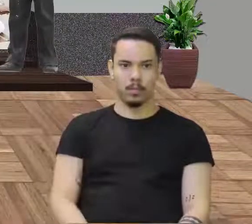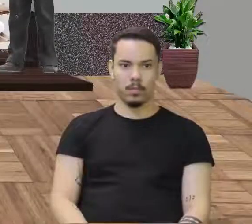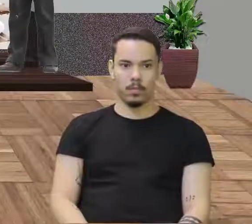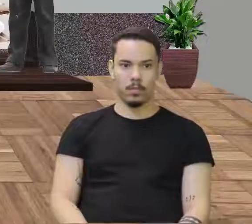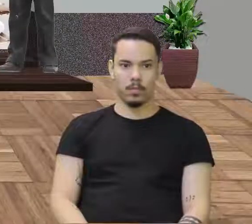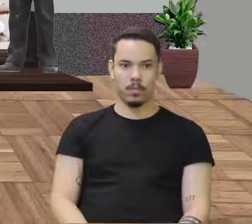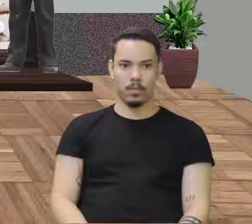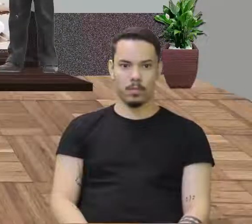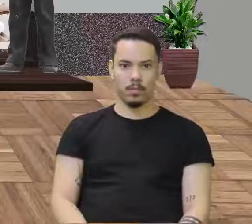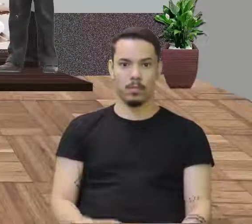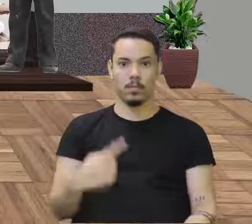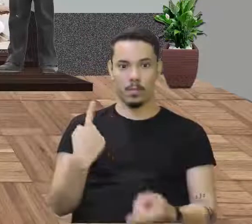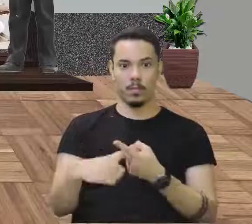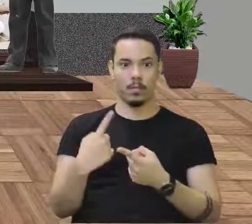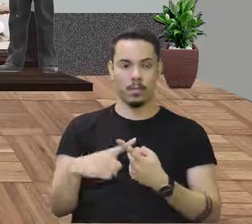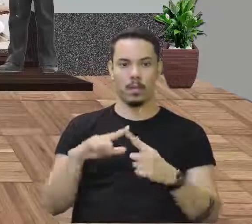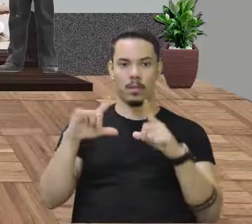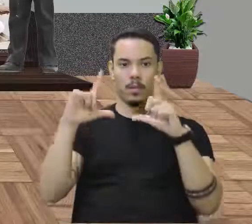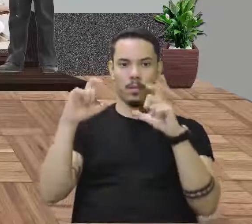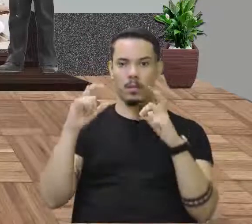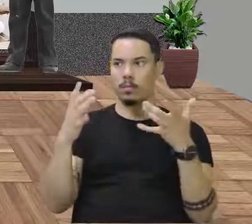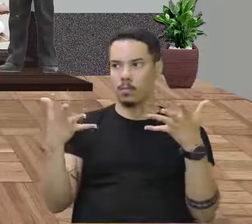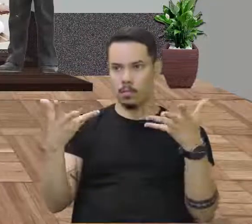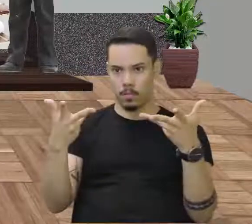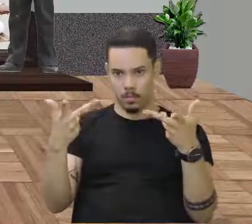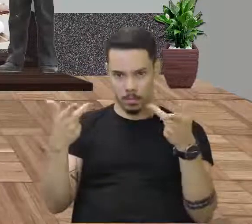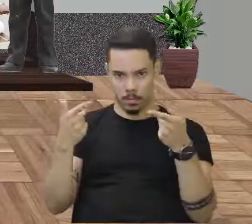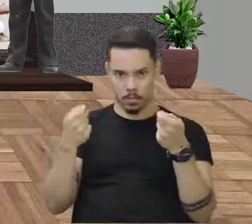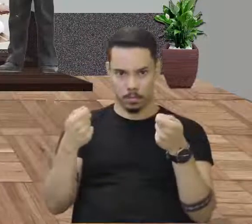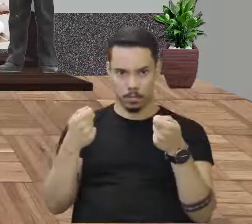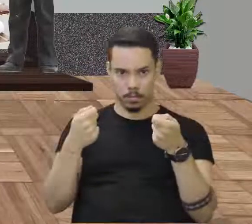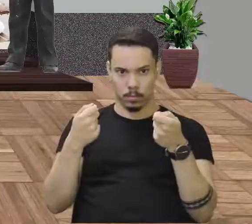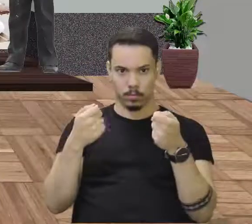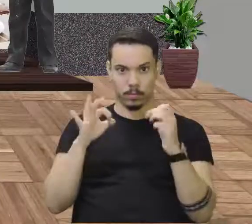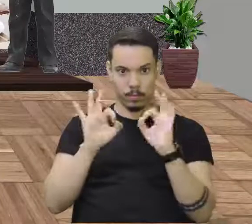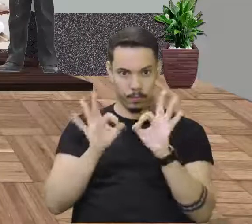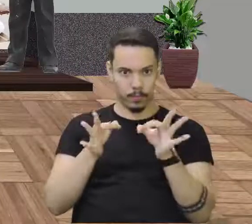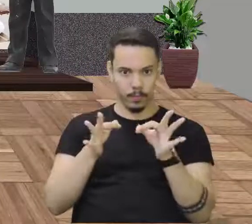bem colorizada aí pelo Luiz Claro.